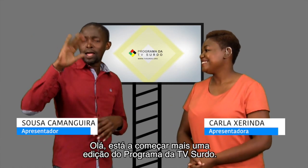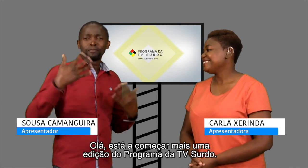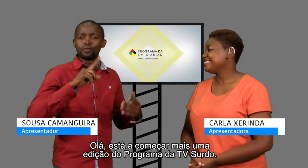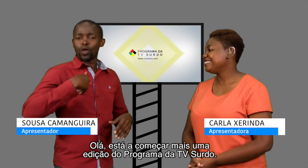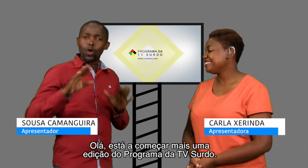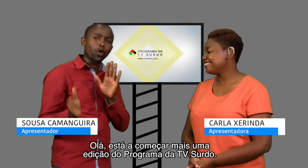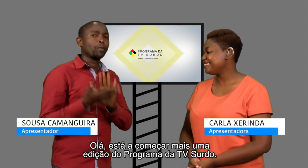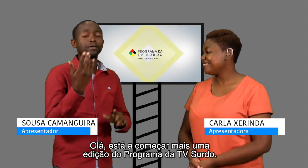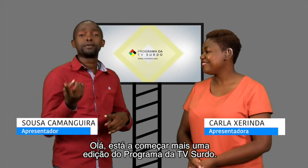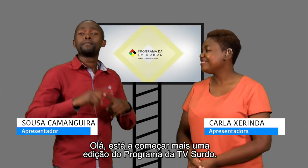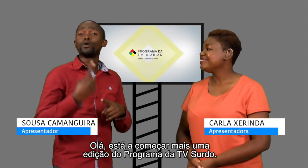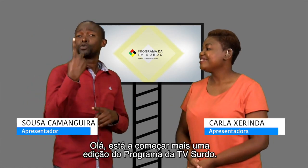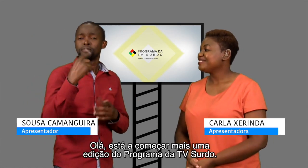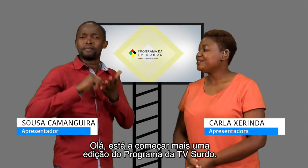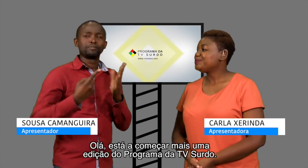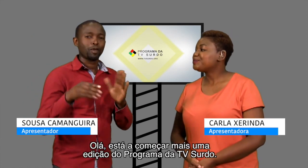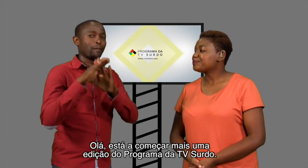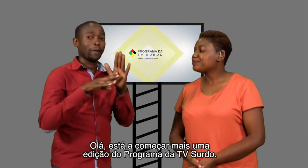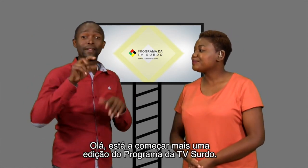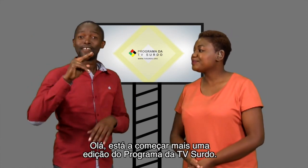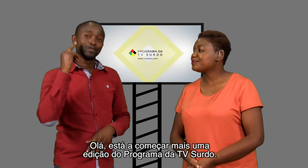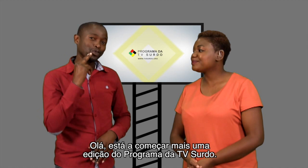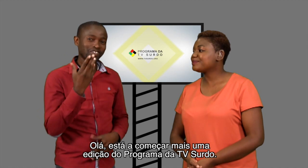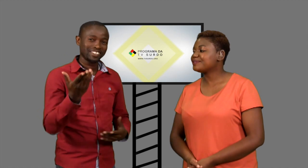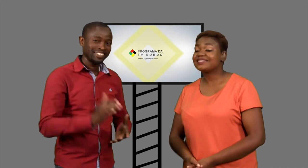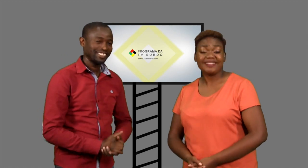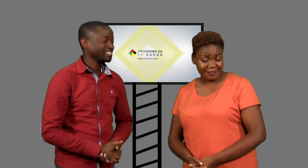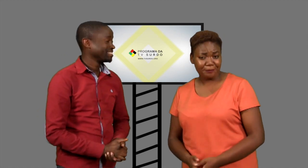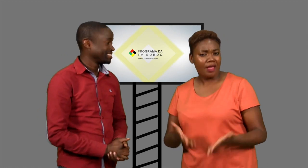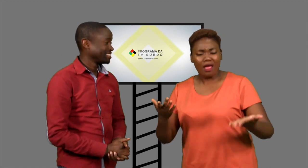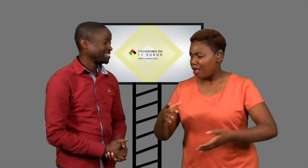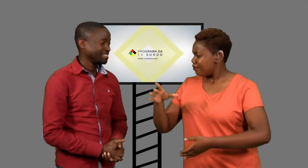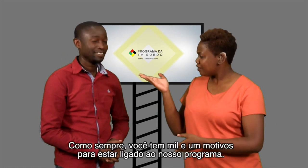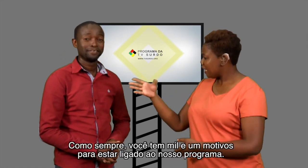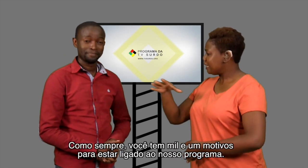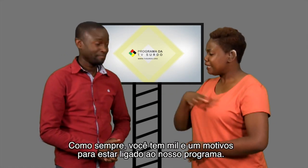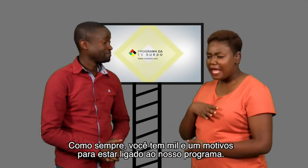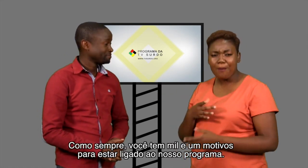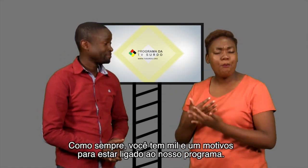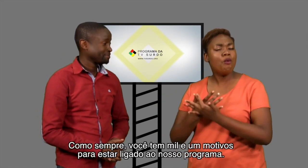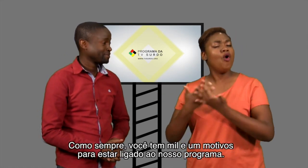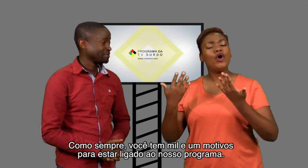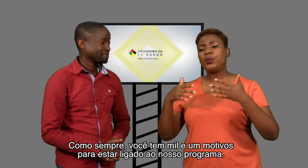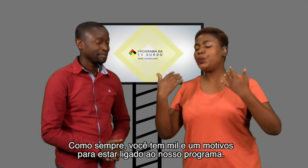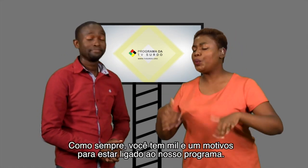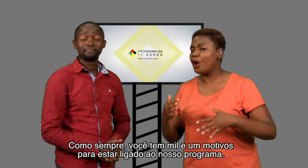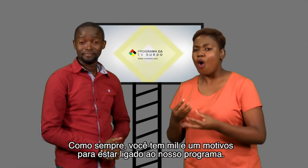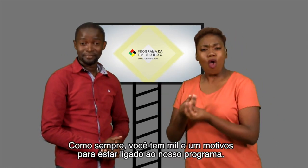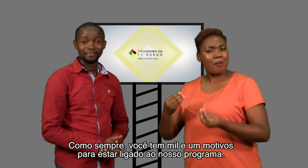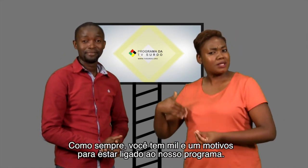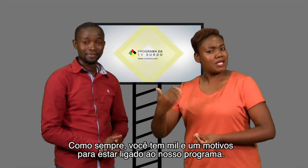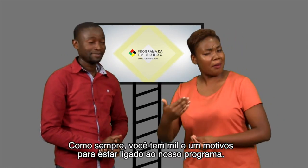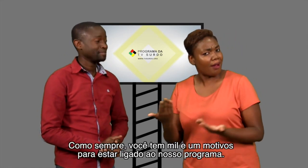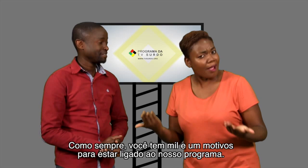Olá, está a começar mais uma edição do programa da TV Sur. Como sempre, você tem mil e um